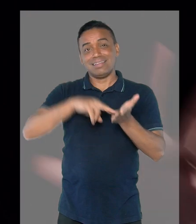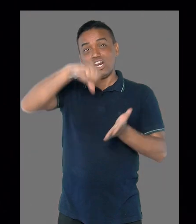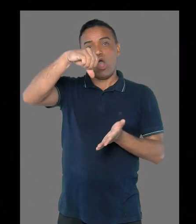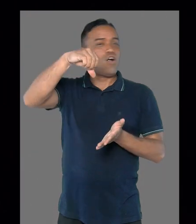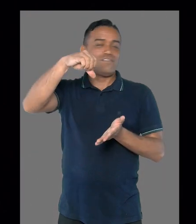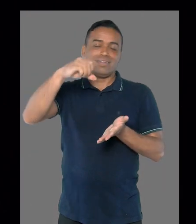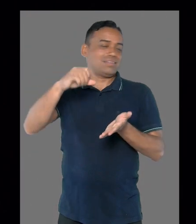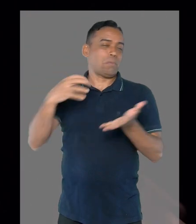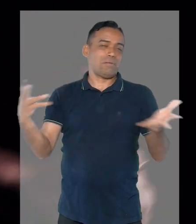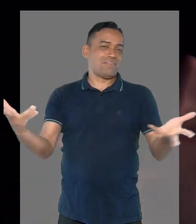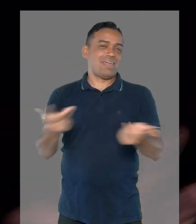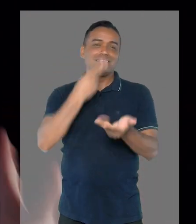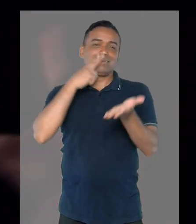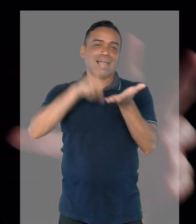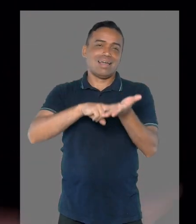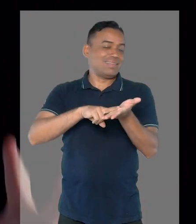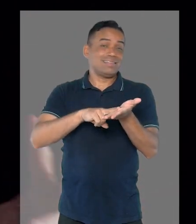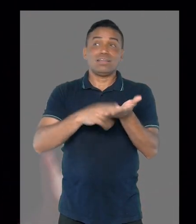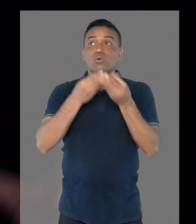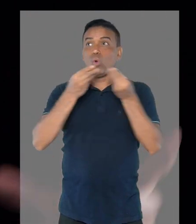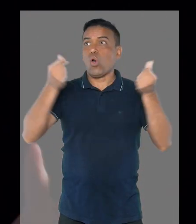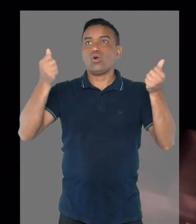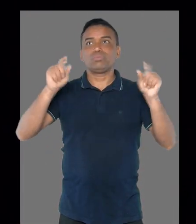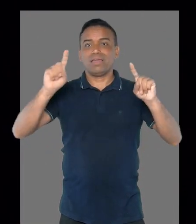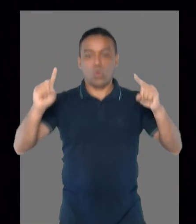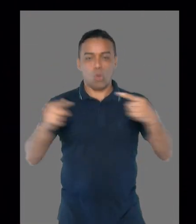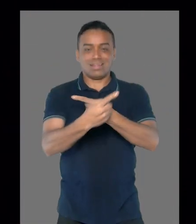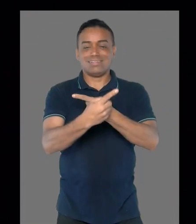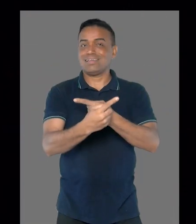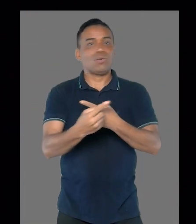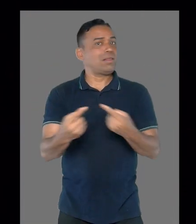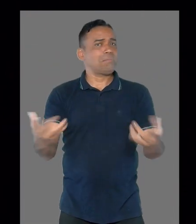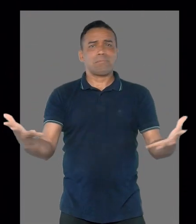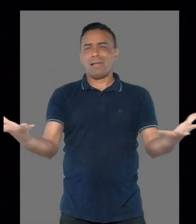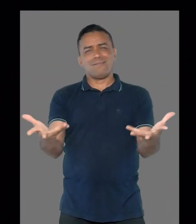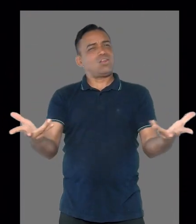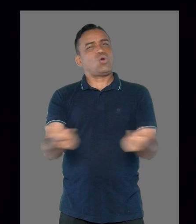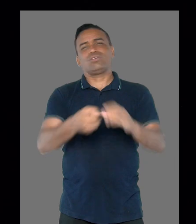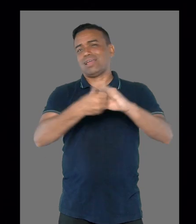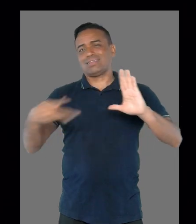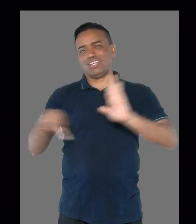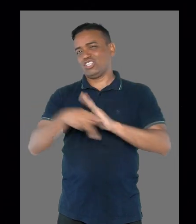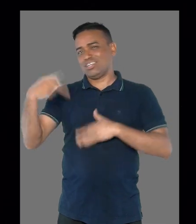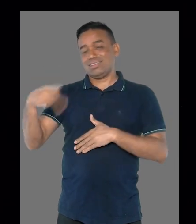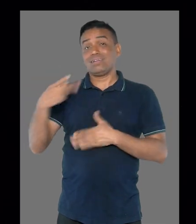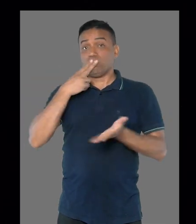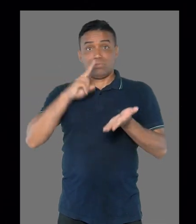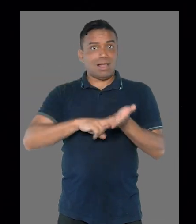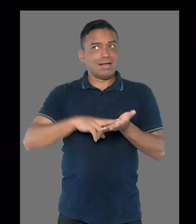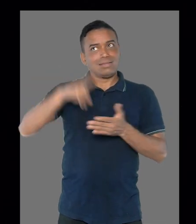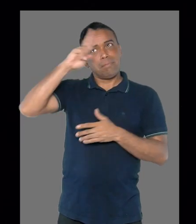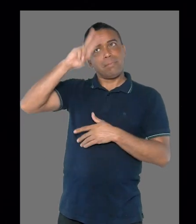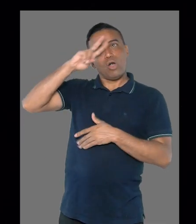Era a nona de Leminski. E esse gosto dele pela contradição era muito sensacional na carta. Então, nas cartas,